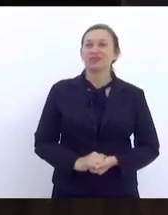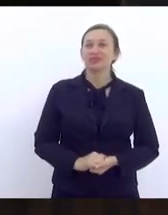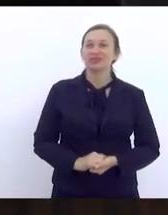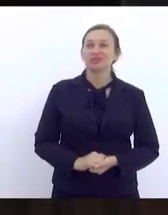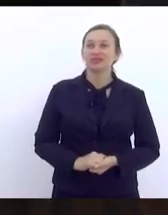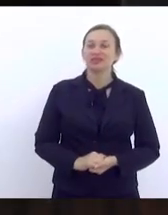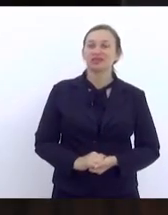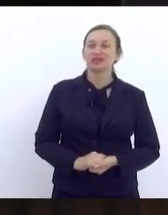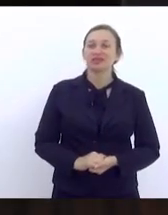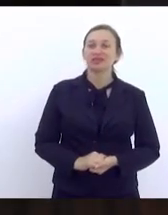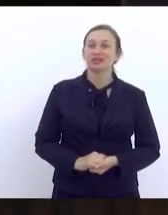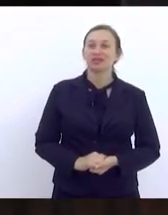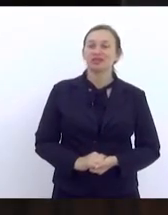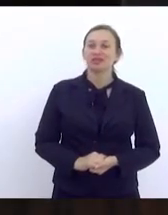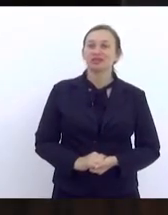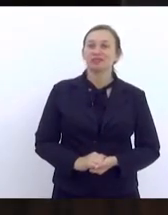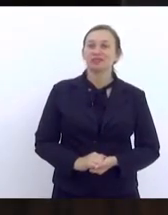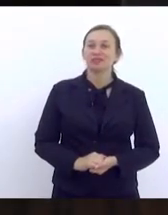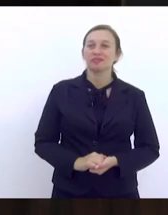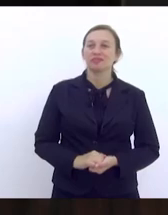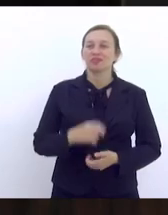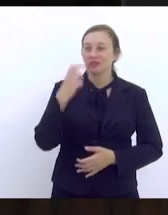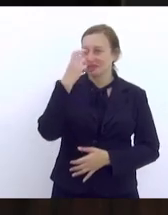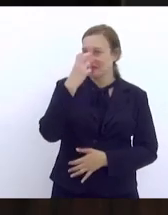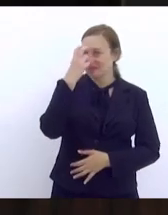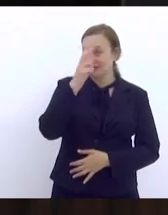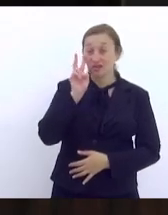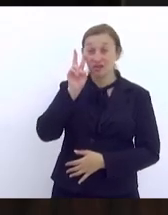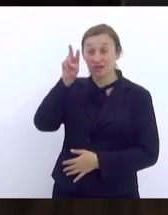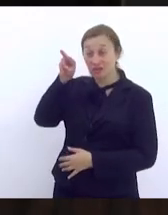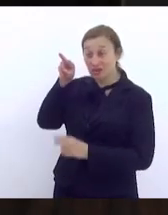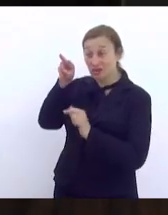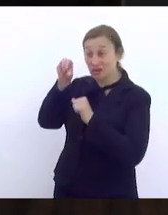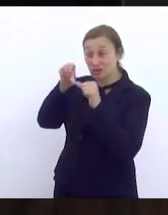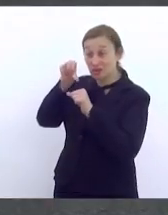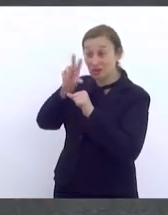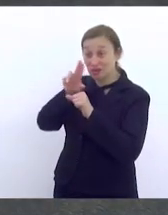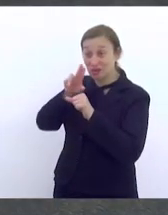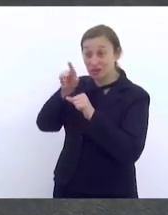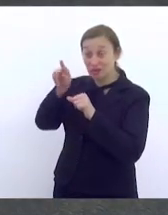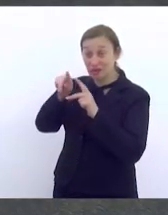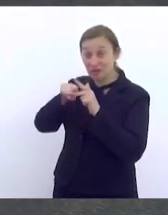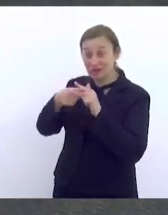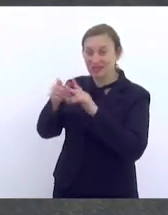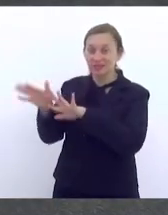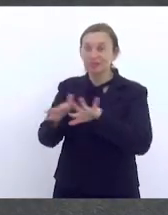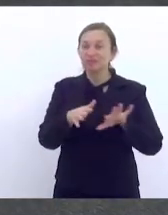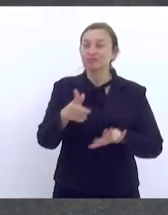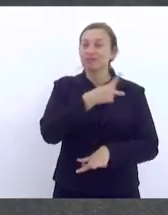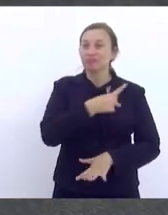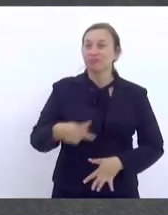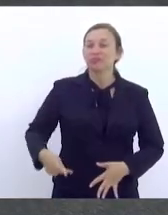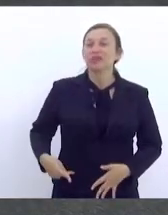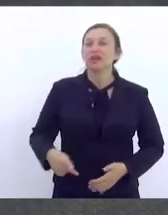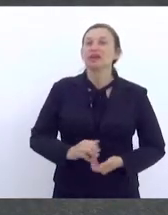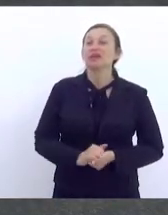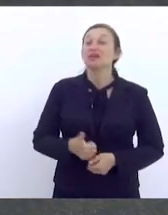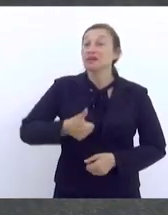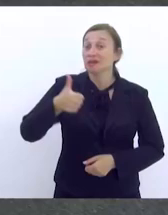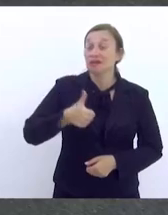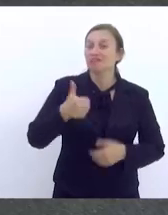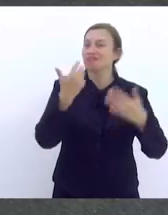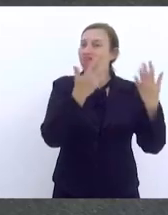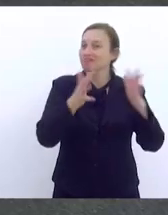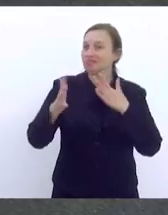toda vez que eu olho para ela eu acabo colocando sobrenome ela vai lá e corrige presidenta em primeiro lugar